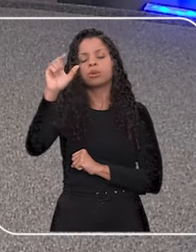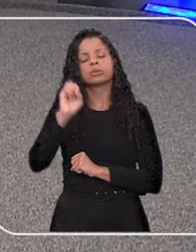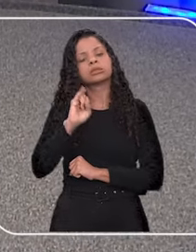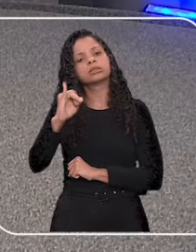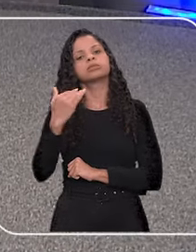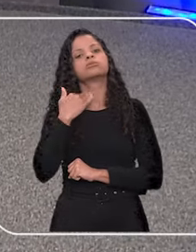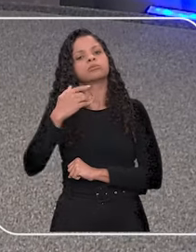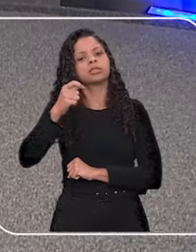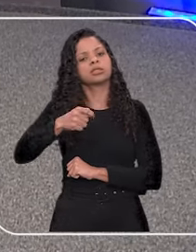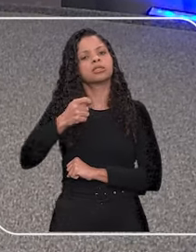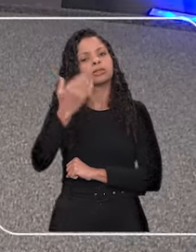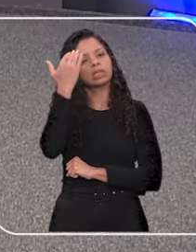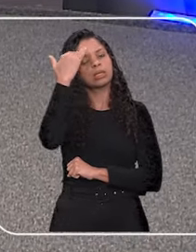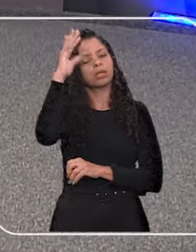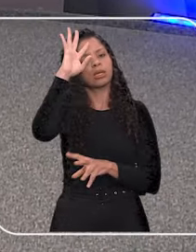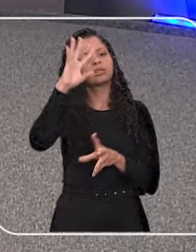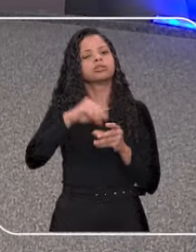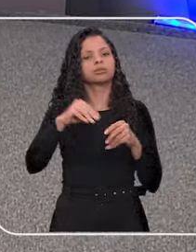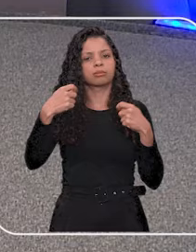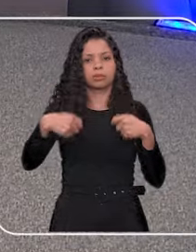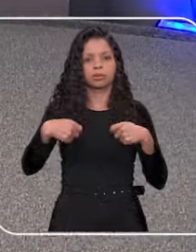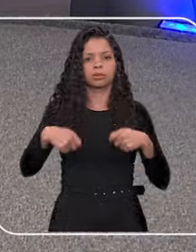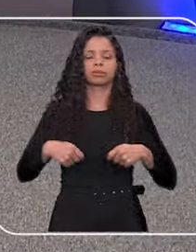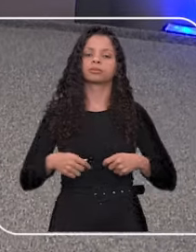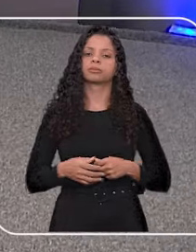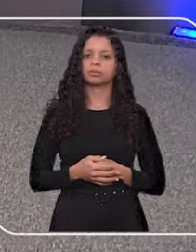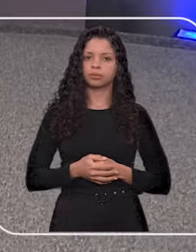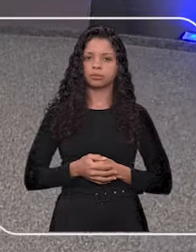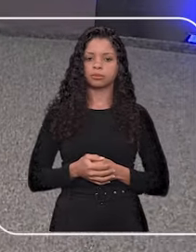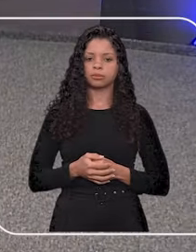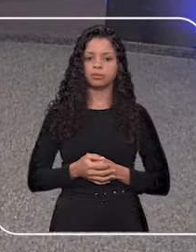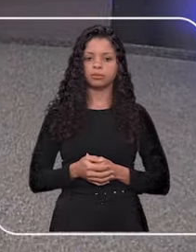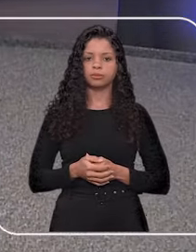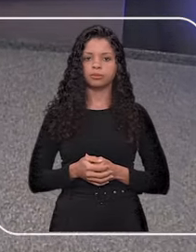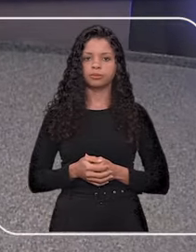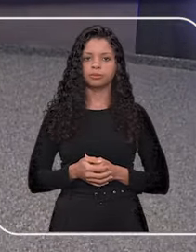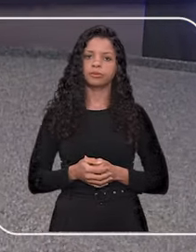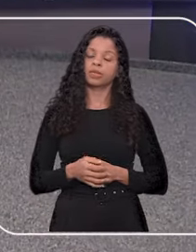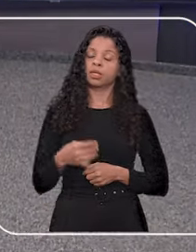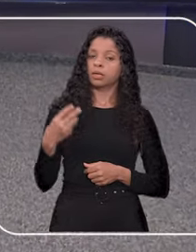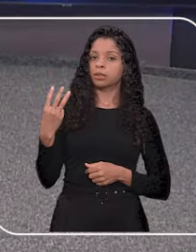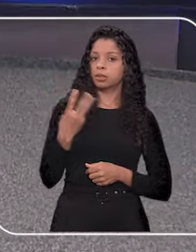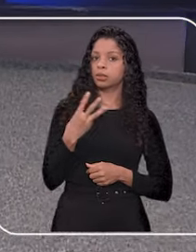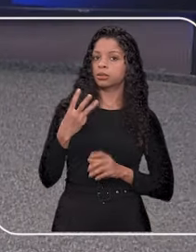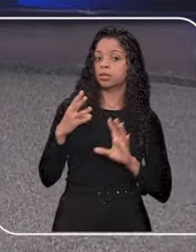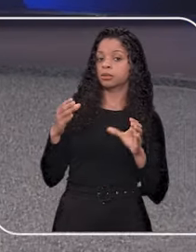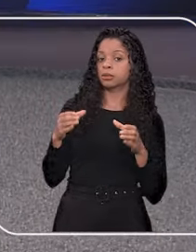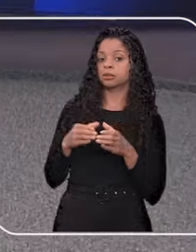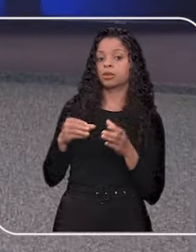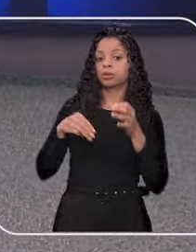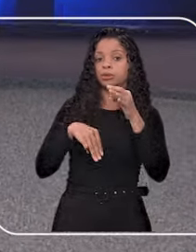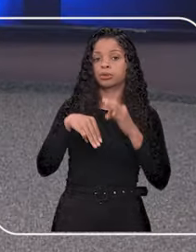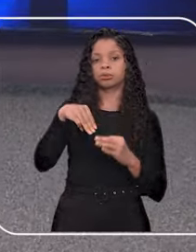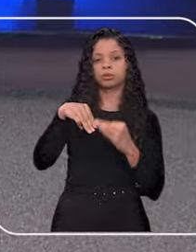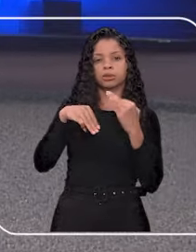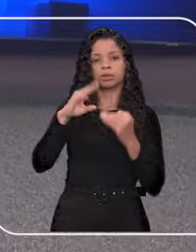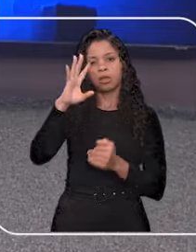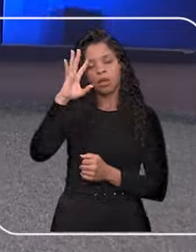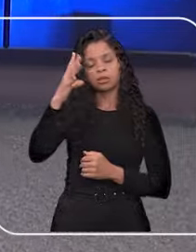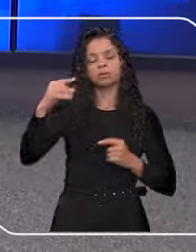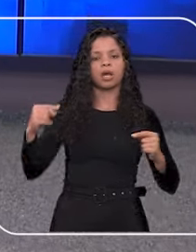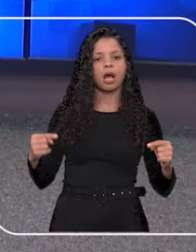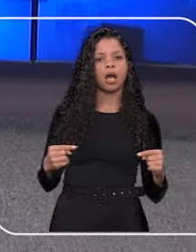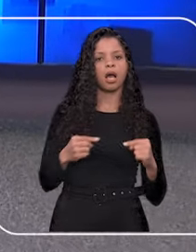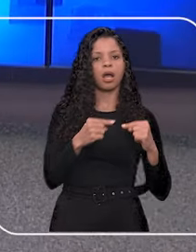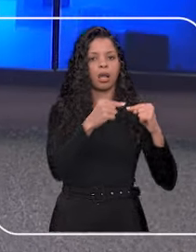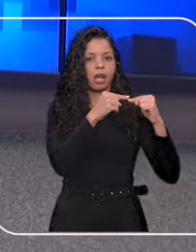magistrado entender que sejam necessárias ainda na terceira sessão os ministros decidiram alinhar com o